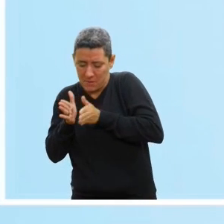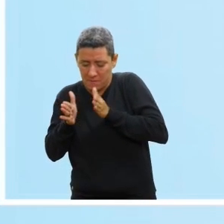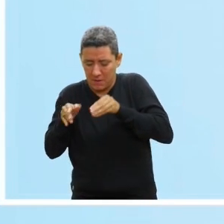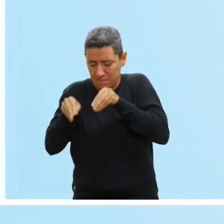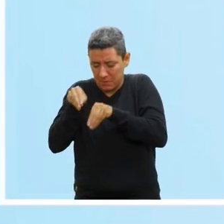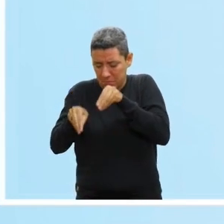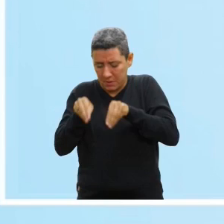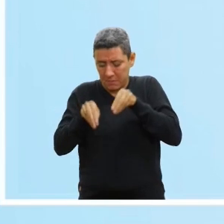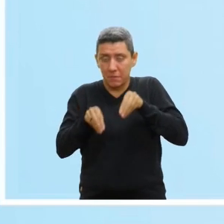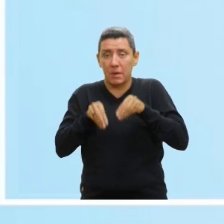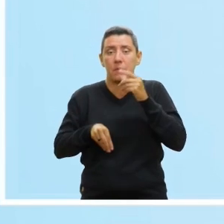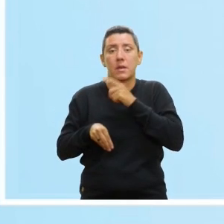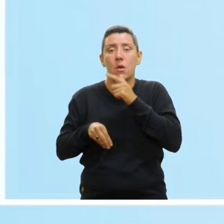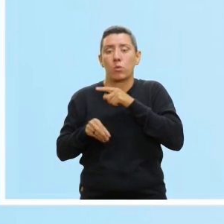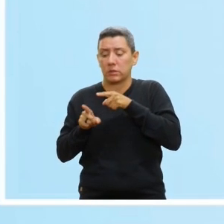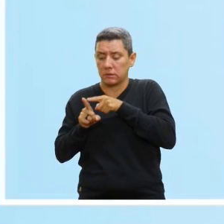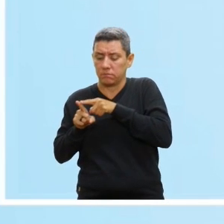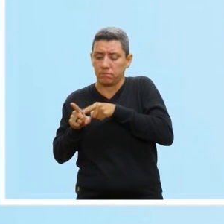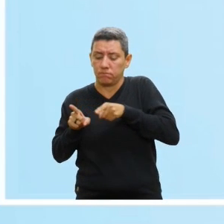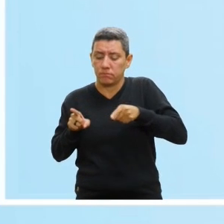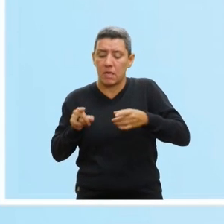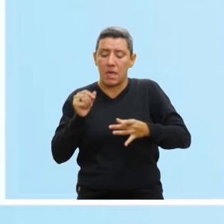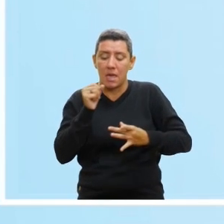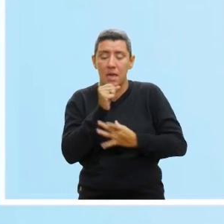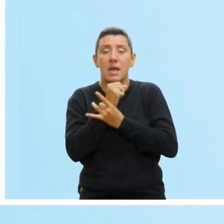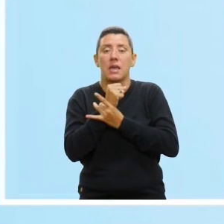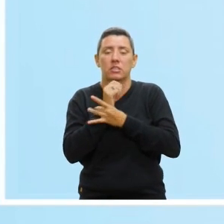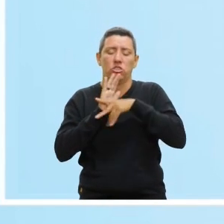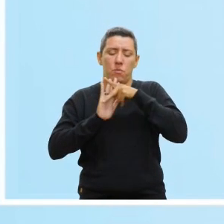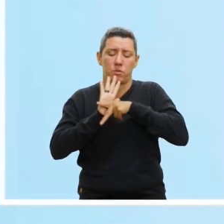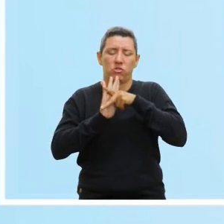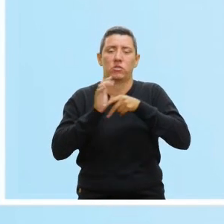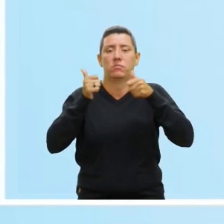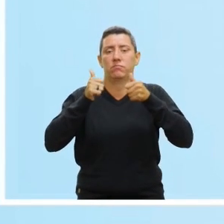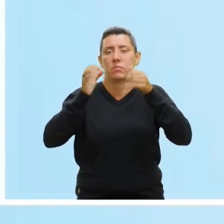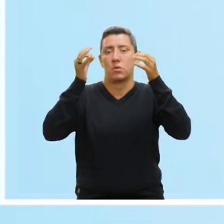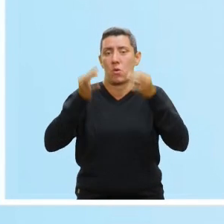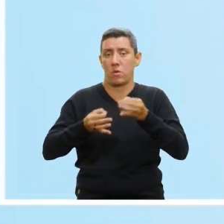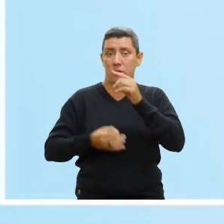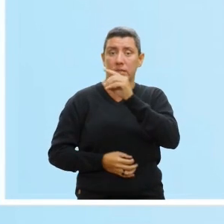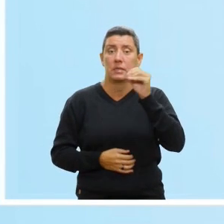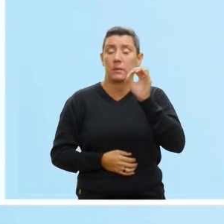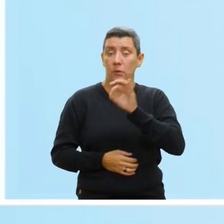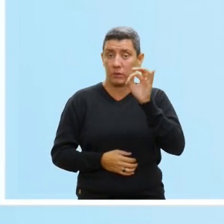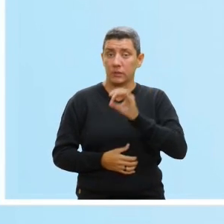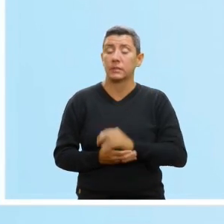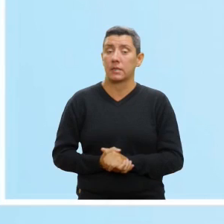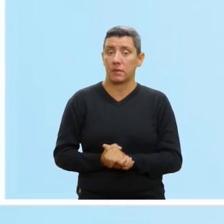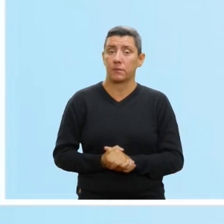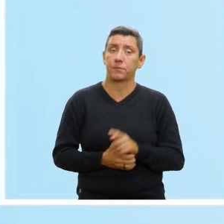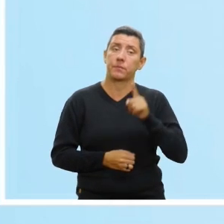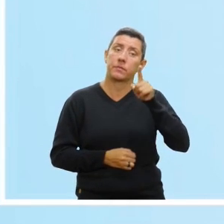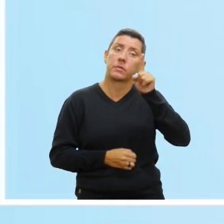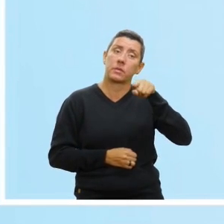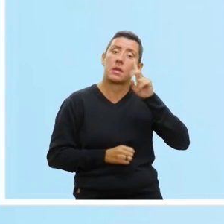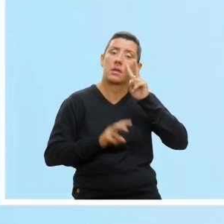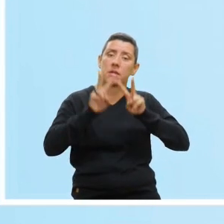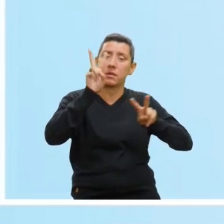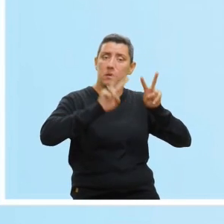conseguir garantir um projeto muito bem feito. Tá? Então essa é a imagem de um